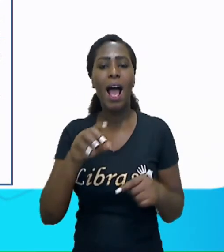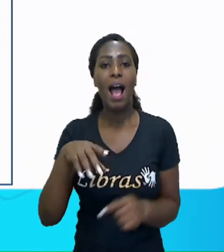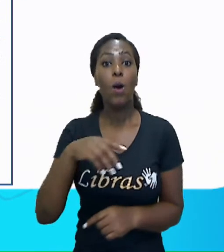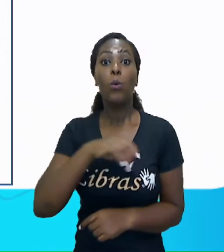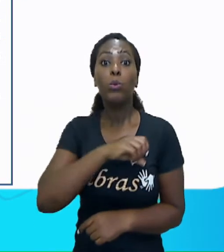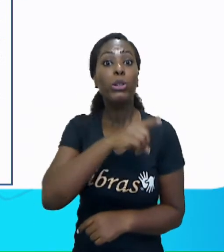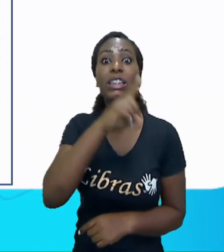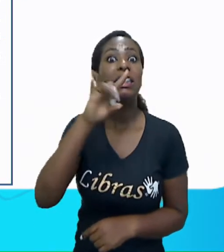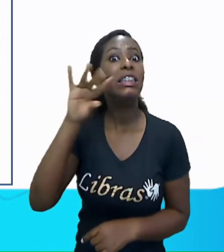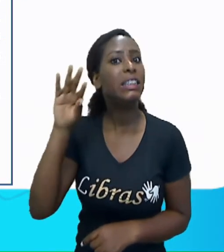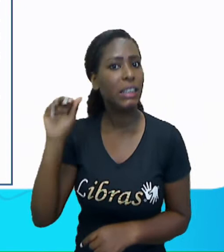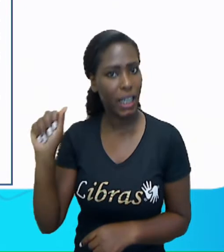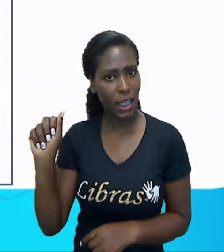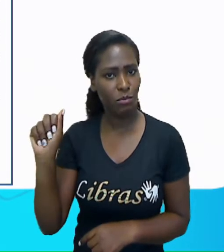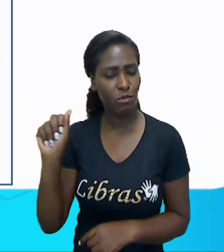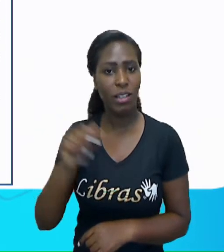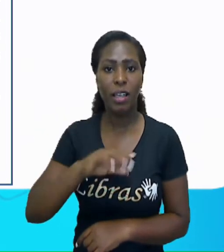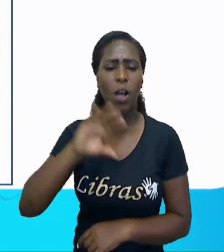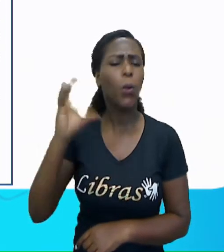lá.